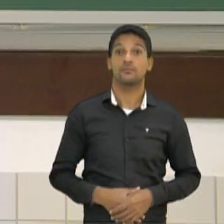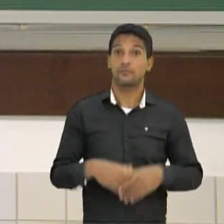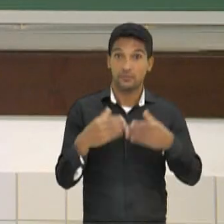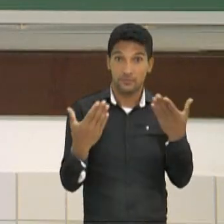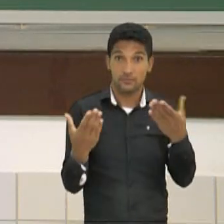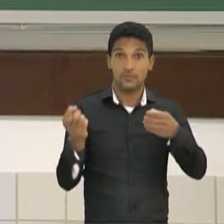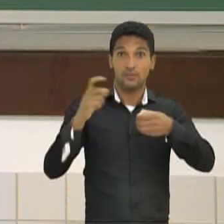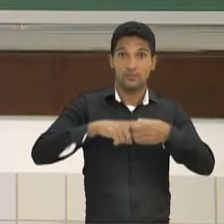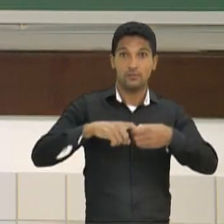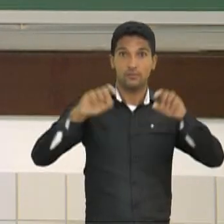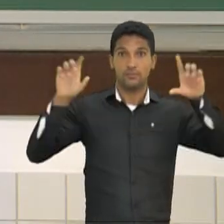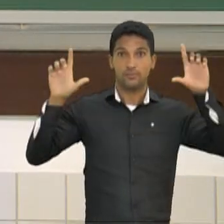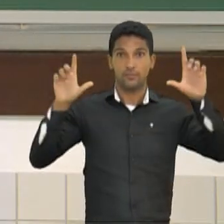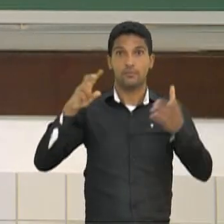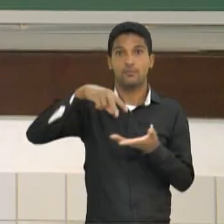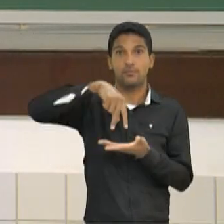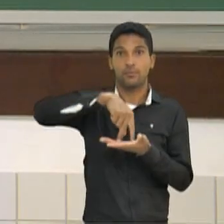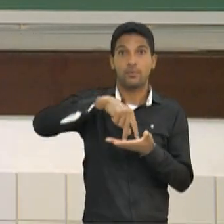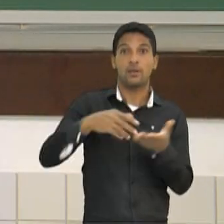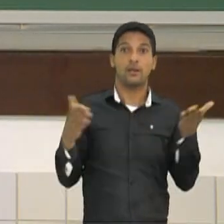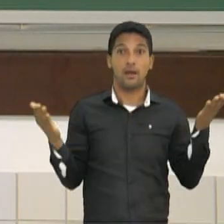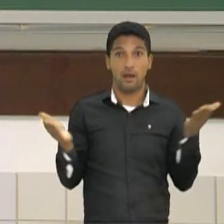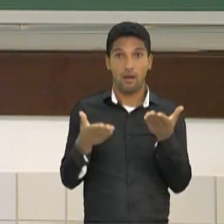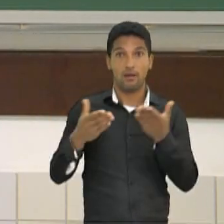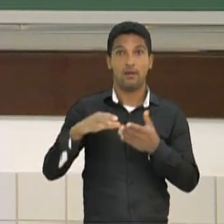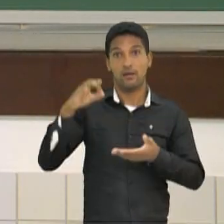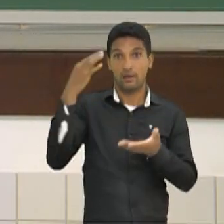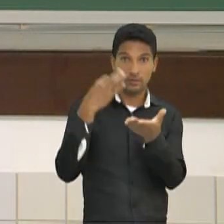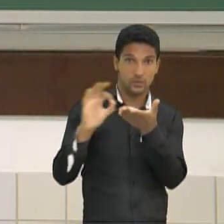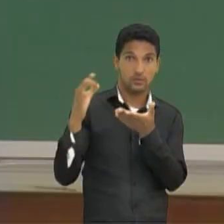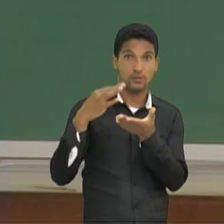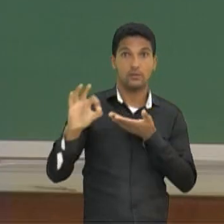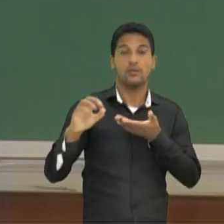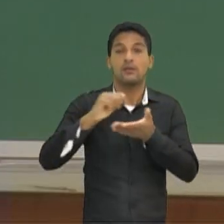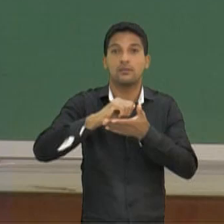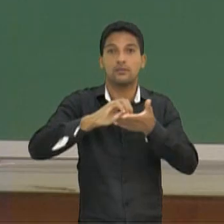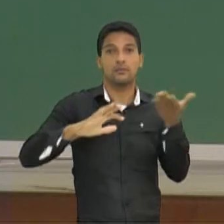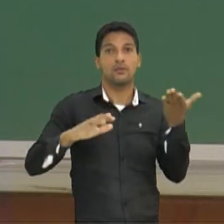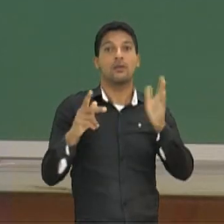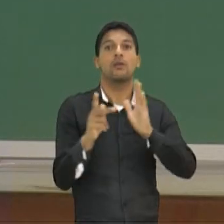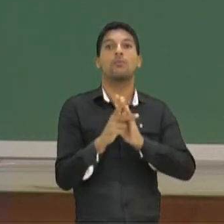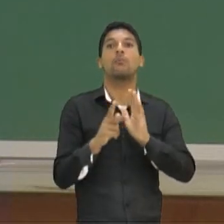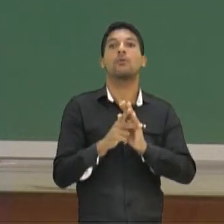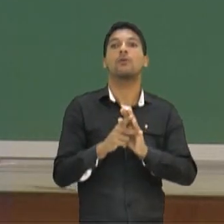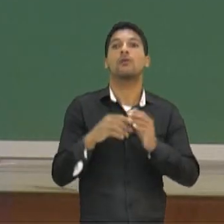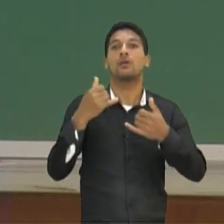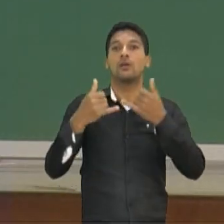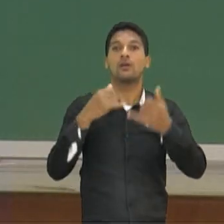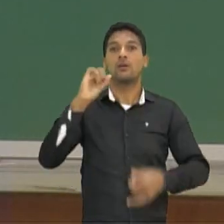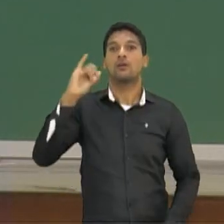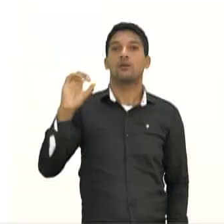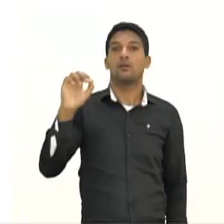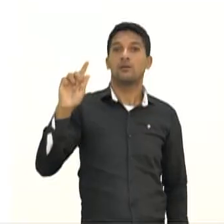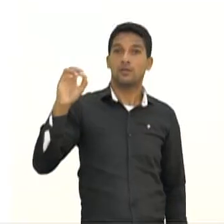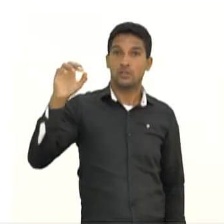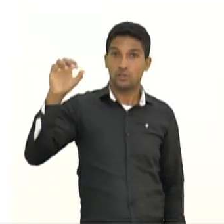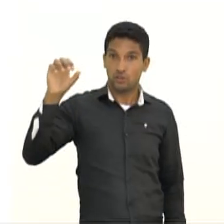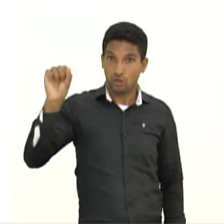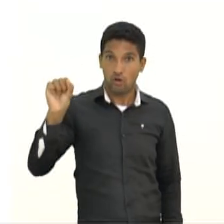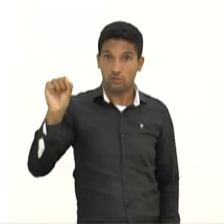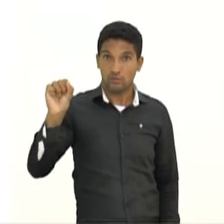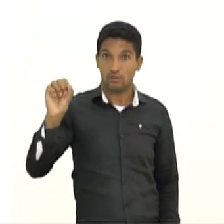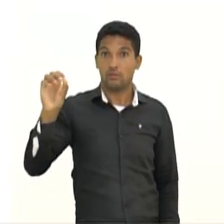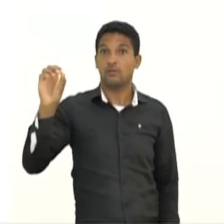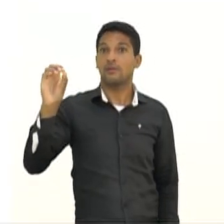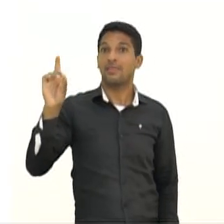E voltamos então, galera, com a correção da atividade, que era sobre os jogos de improviso foram criados onde? Resposta correta, letra D. Então, os